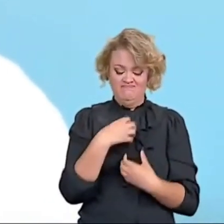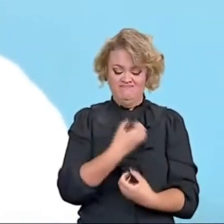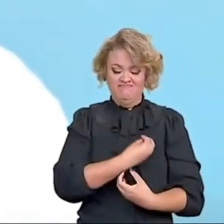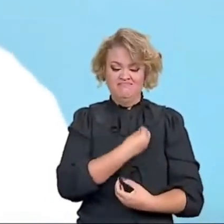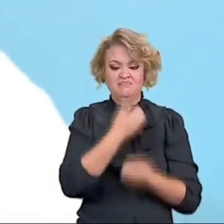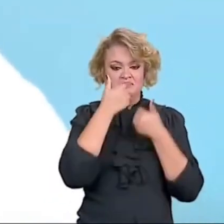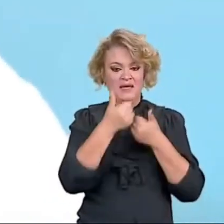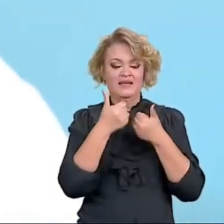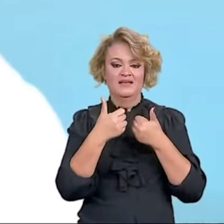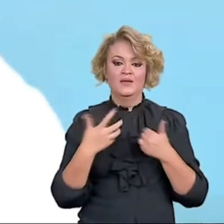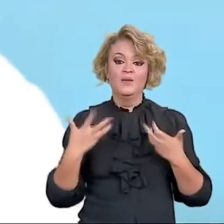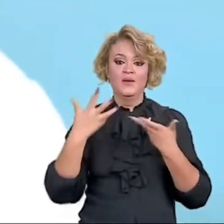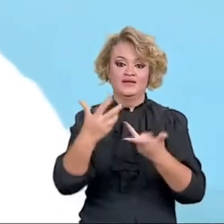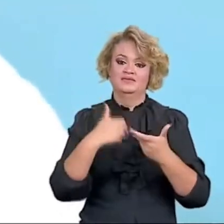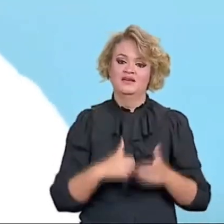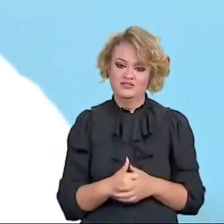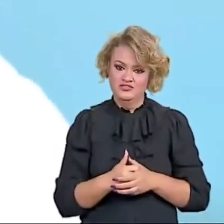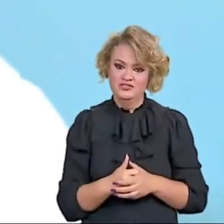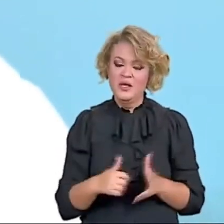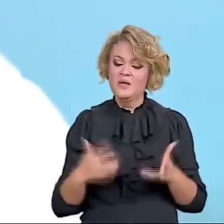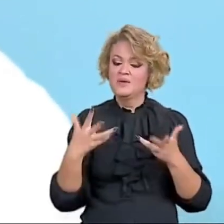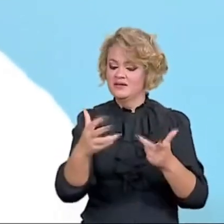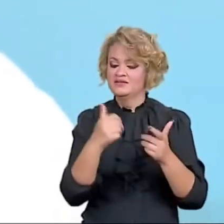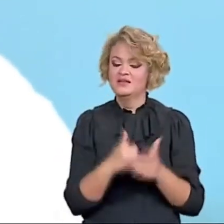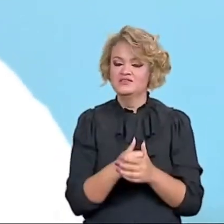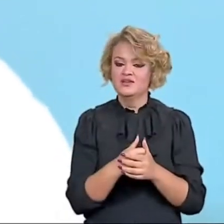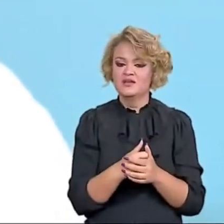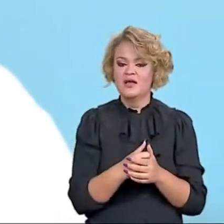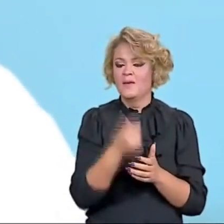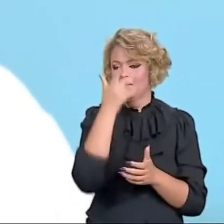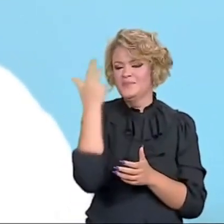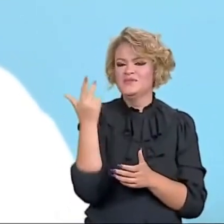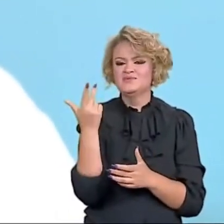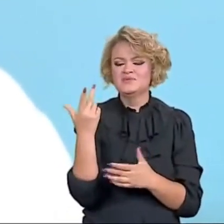qualidade. O cara não quer viver, sabe,